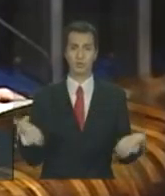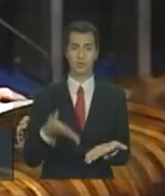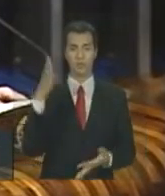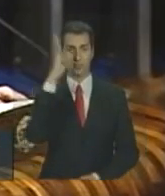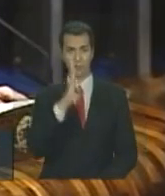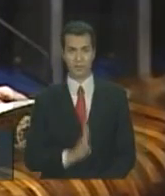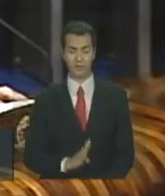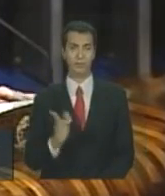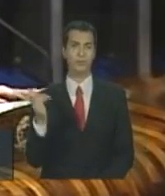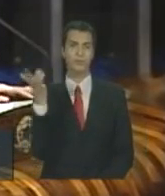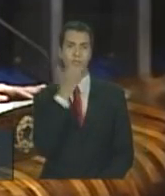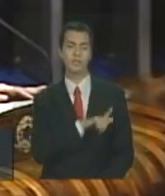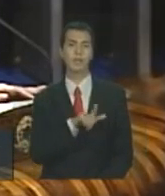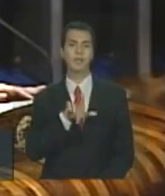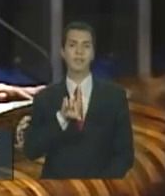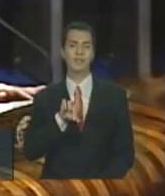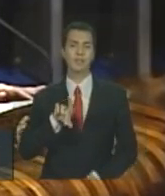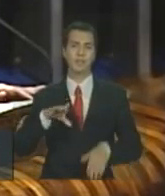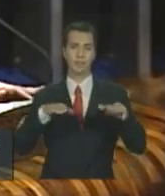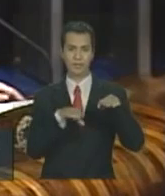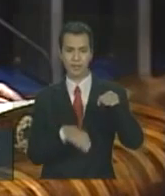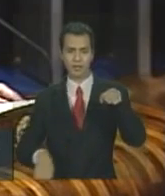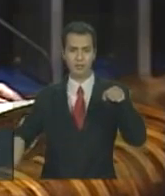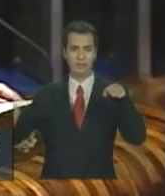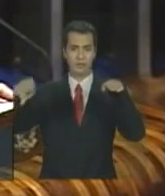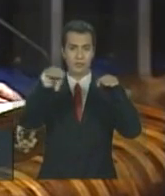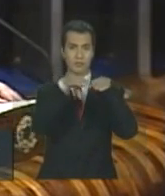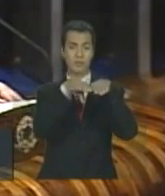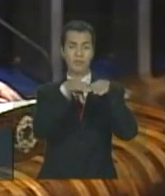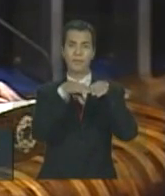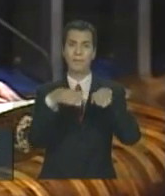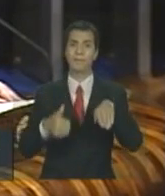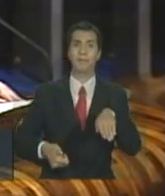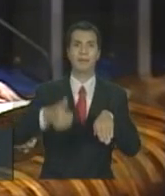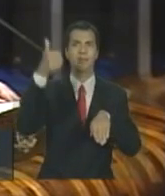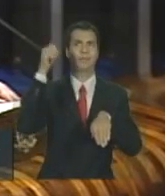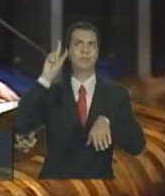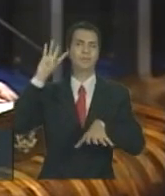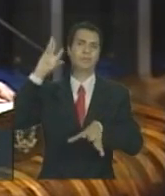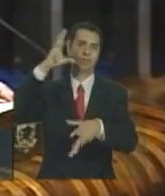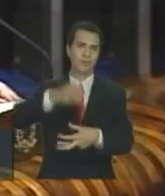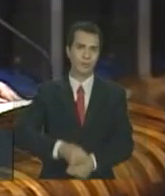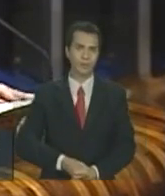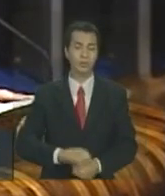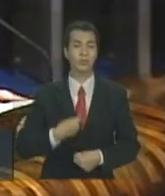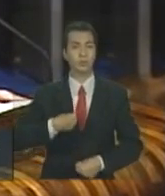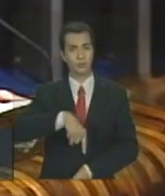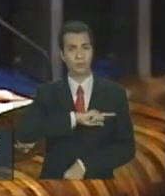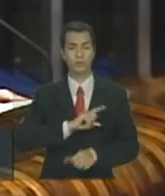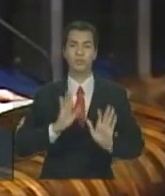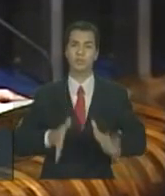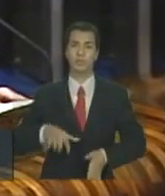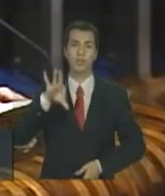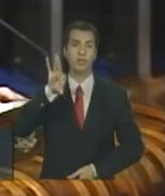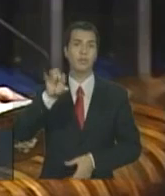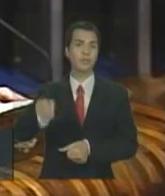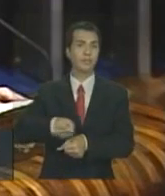de sua história. Avançamos mais nos últimos 9 anos do que em muitas décadas